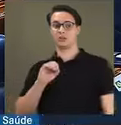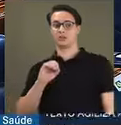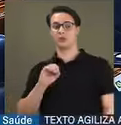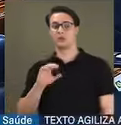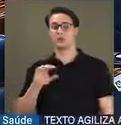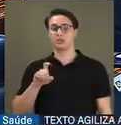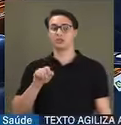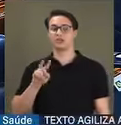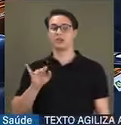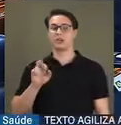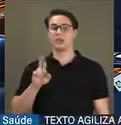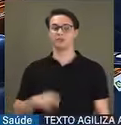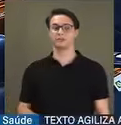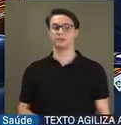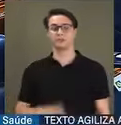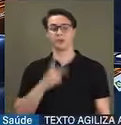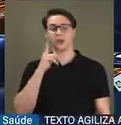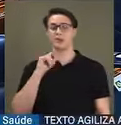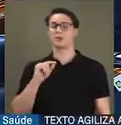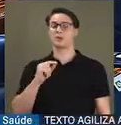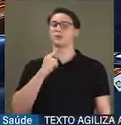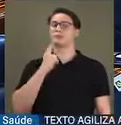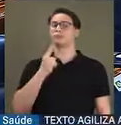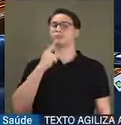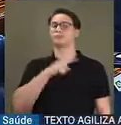seguinte: embora ninguém possa